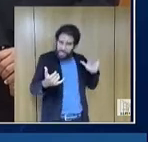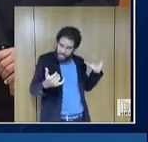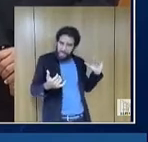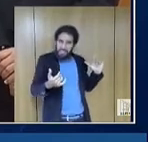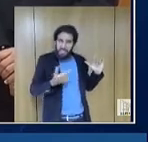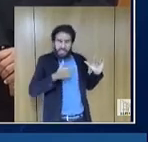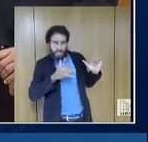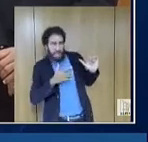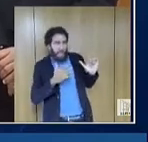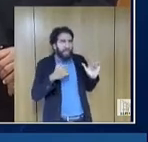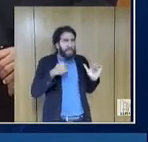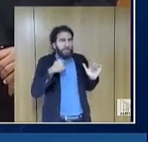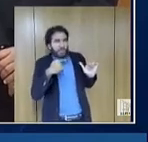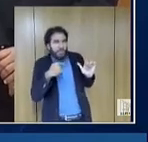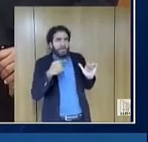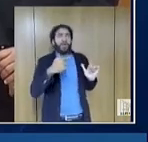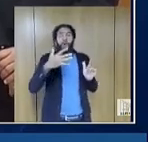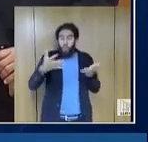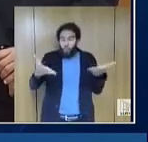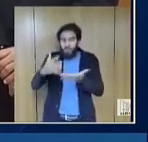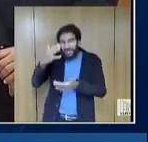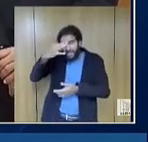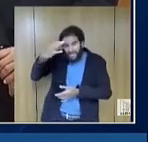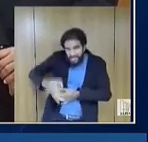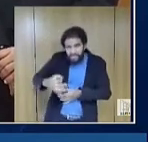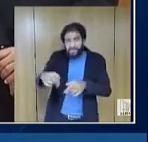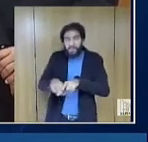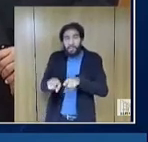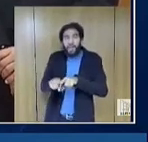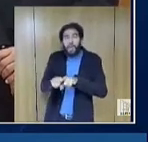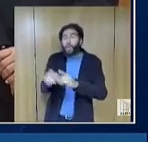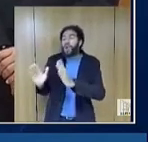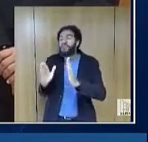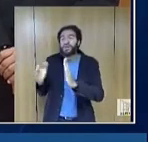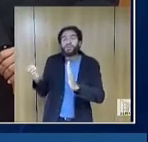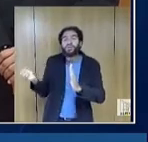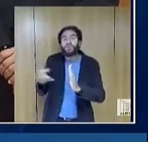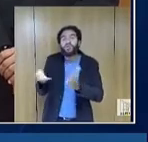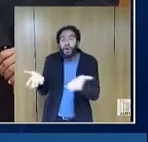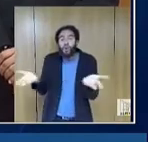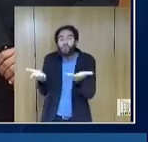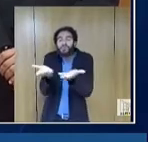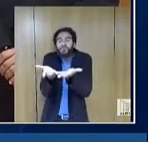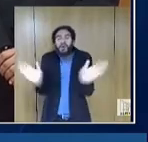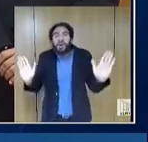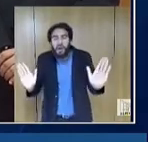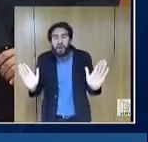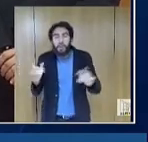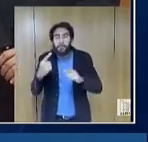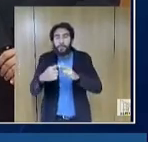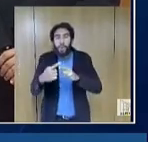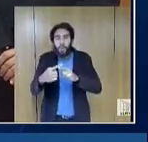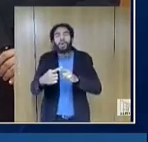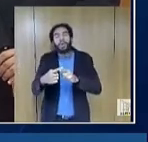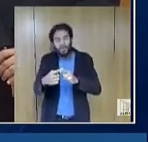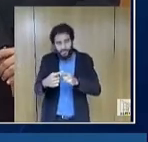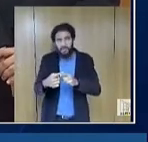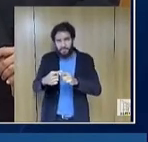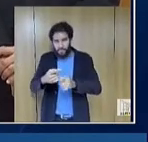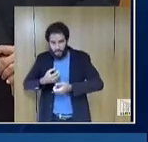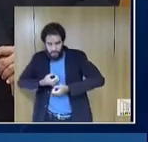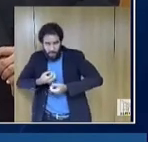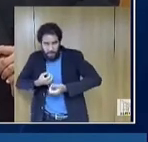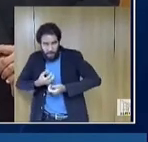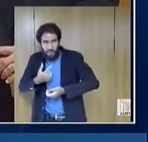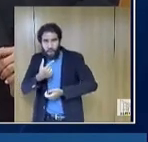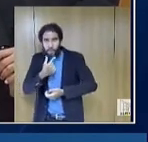Ou tenha colocado mais pessoas envolvidas, denunciado a participação de outras pessoas que possam